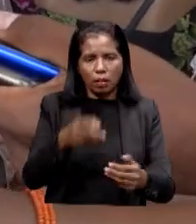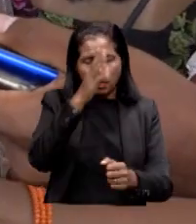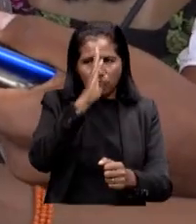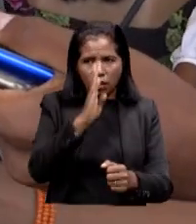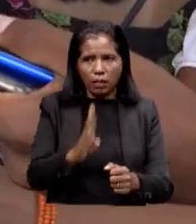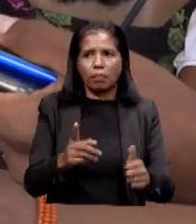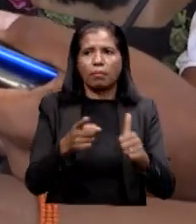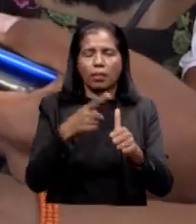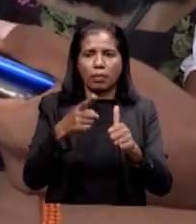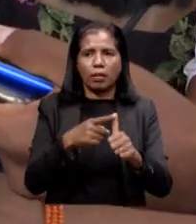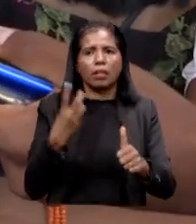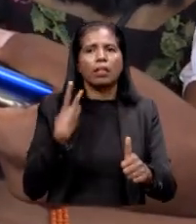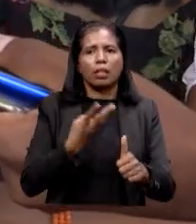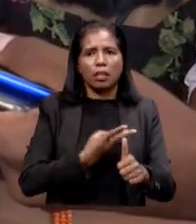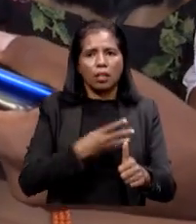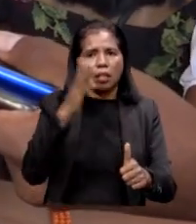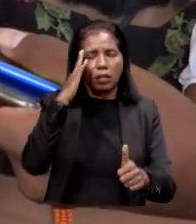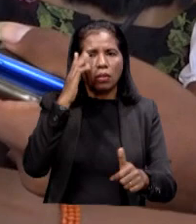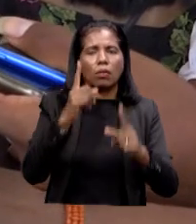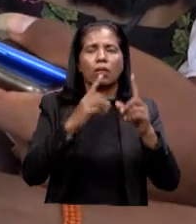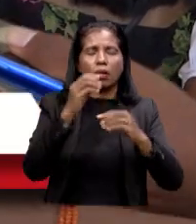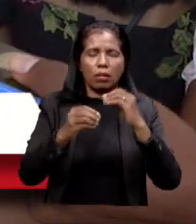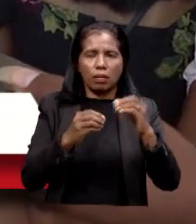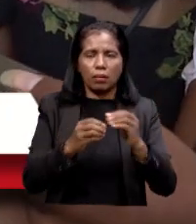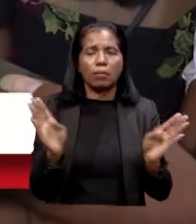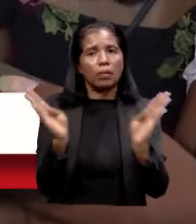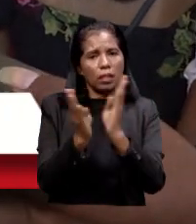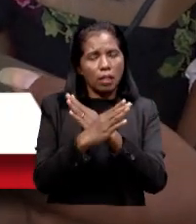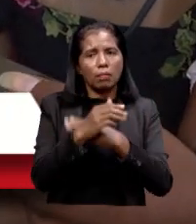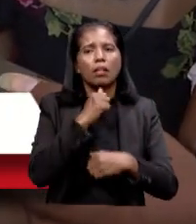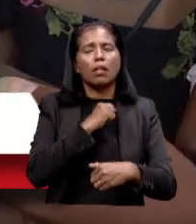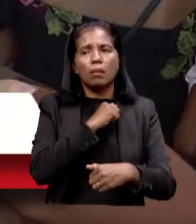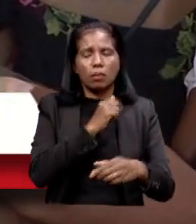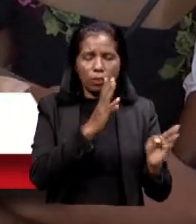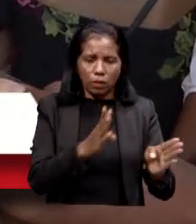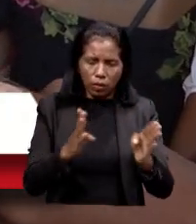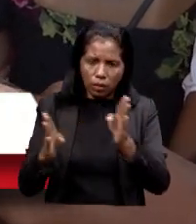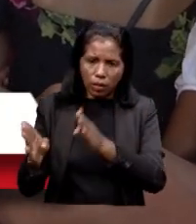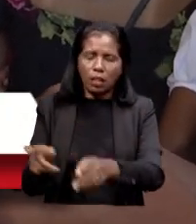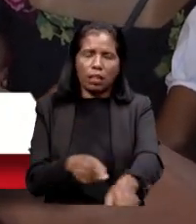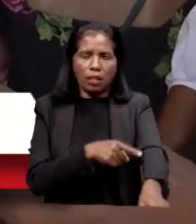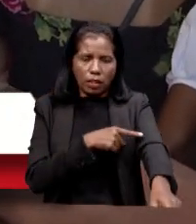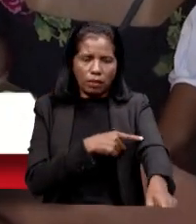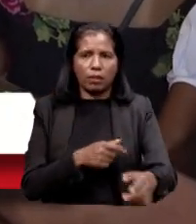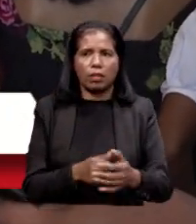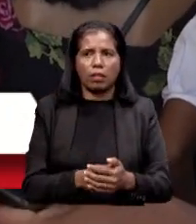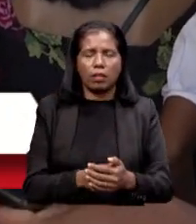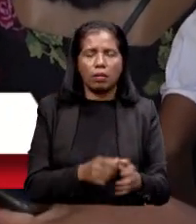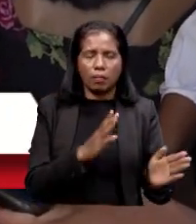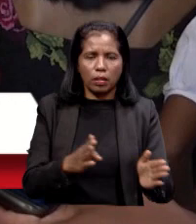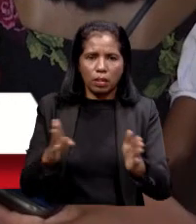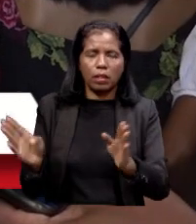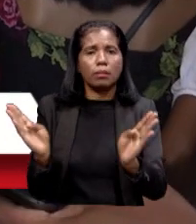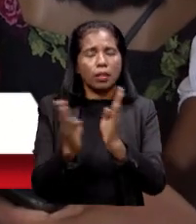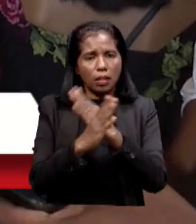o Lucranain, e está andando em colher com a Sai Nailulik, processo de Akenaruk. E aí, o processo Sai Nailulik, né, precisa de